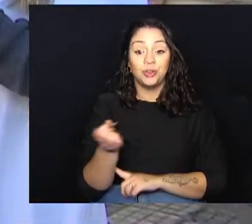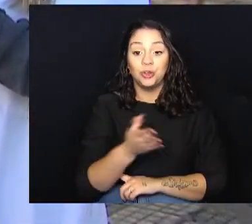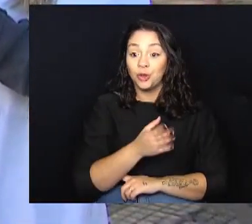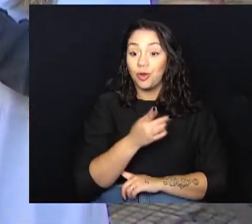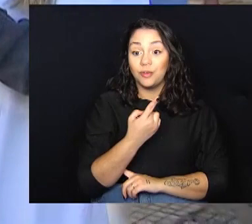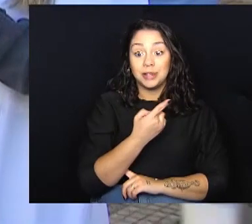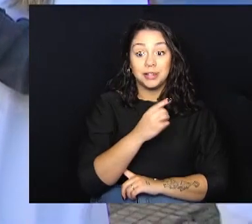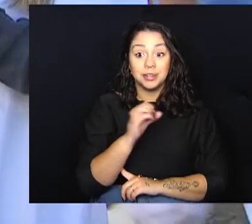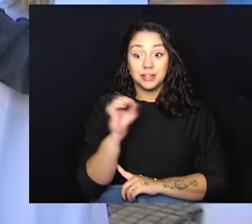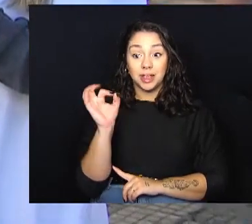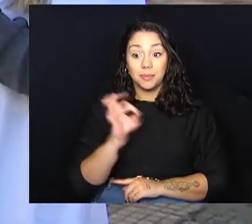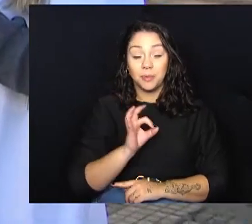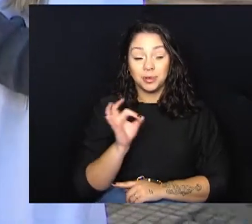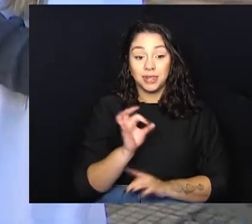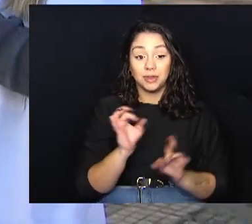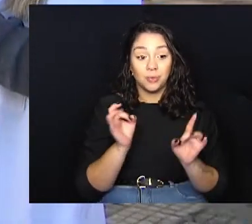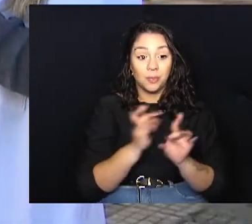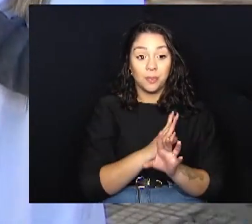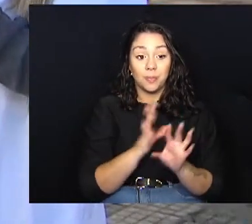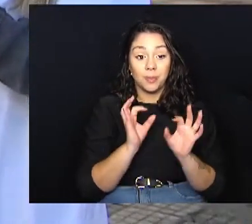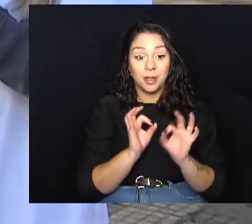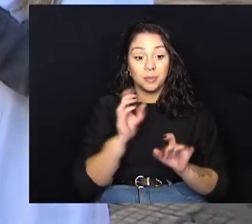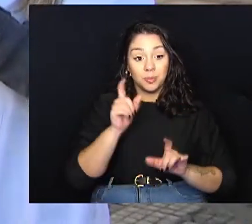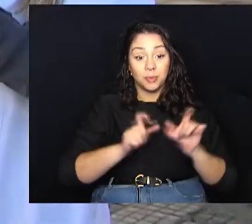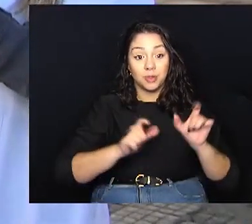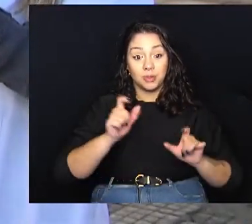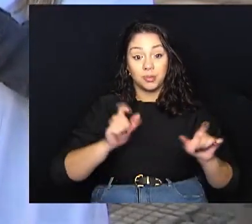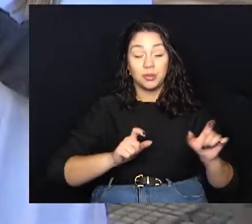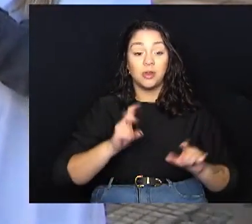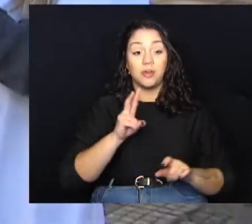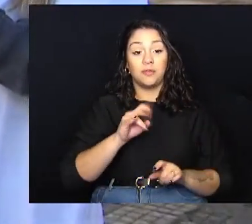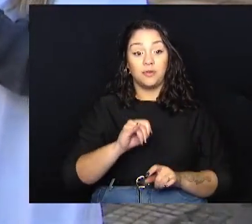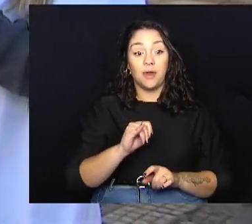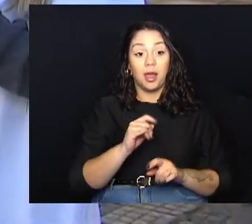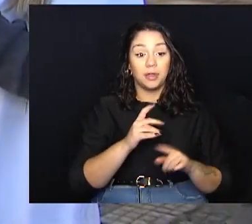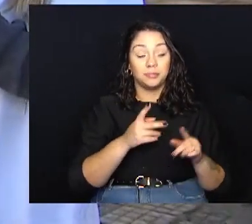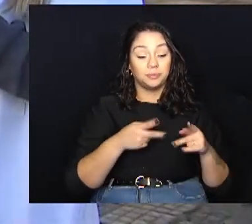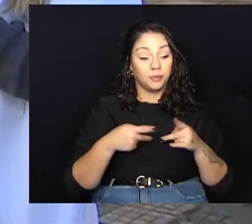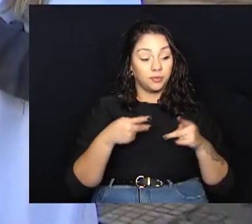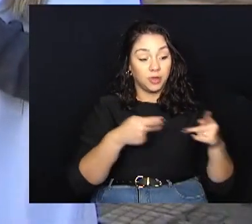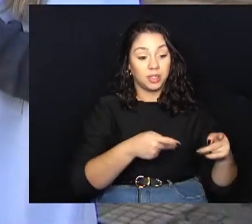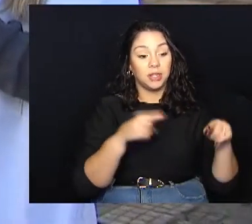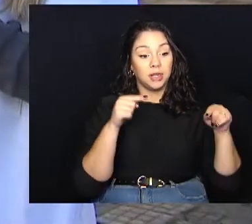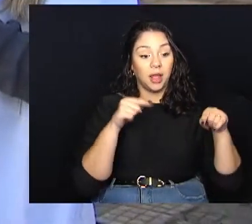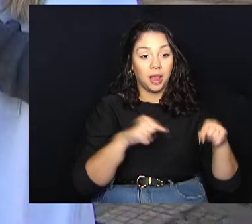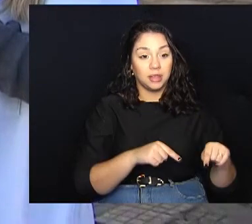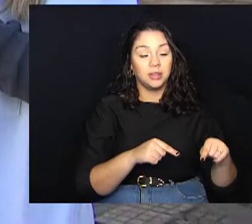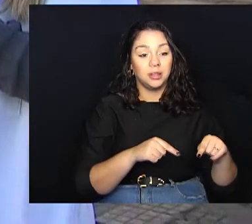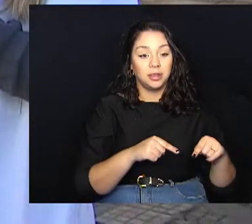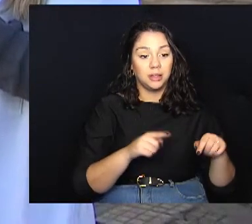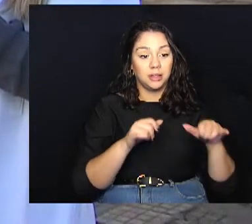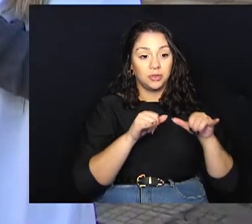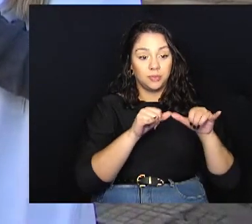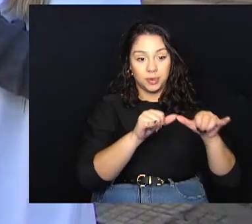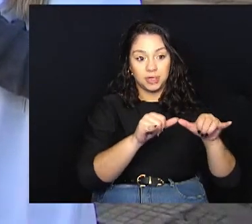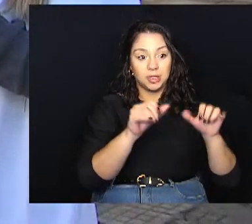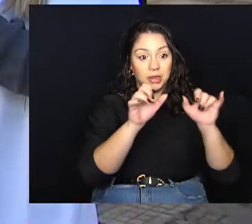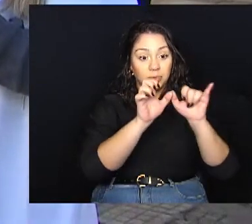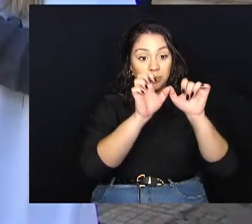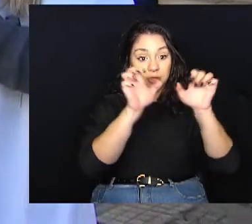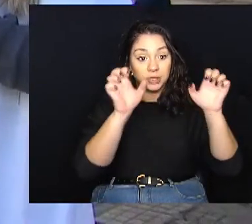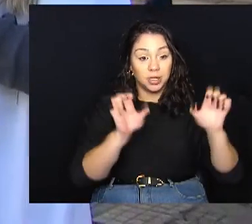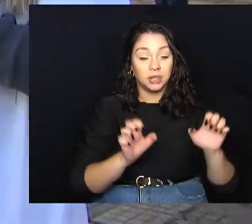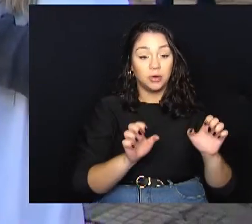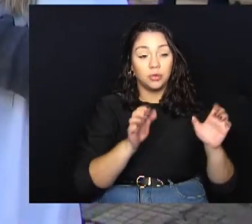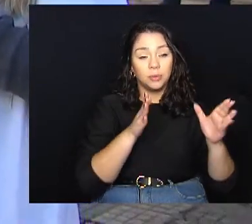100% concluída e as pessoas né é vão poder visitar aqui o mercadão numa estrutura é